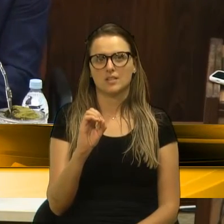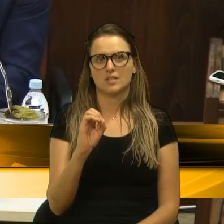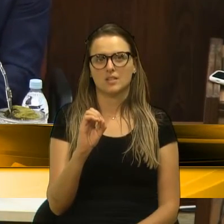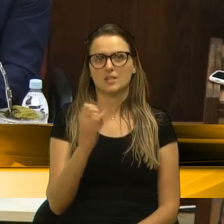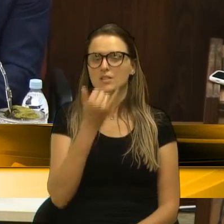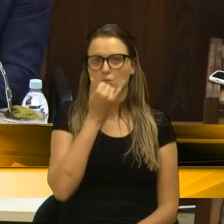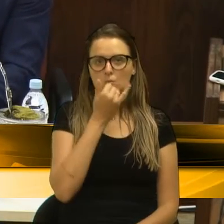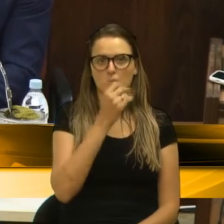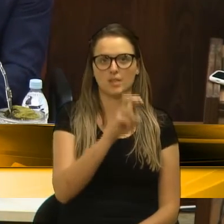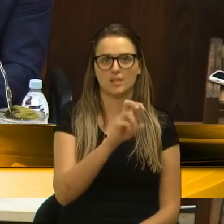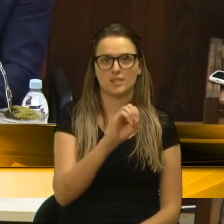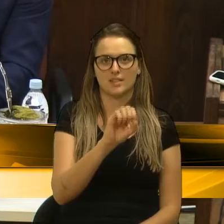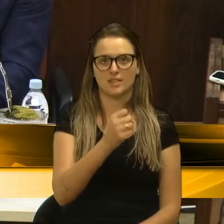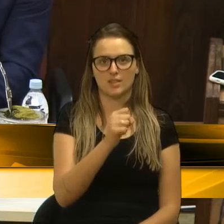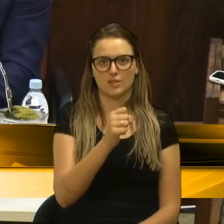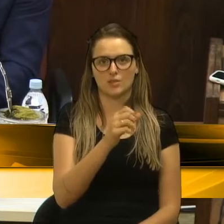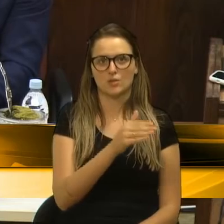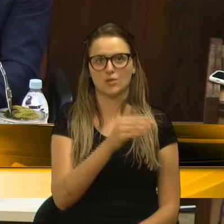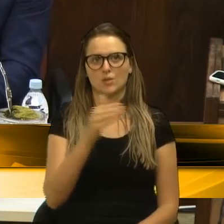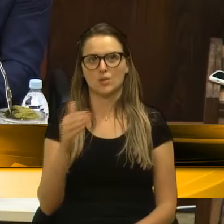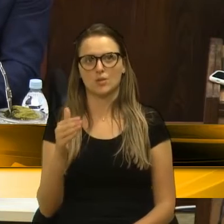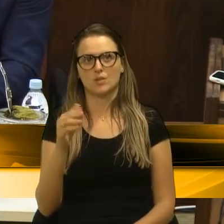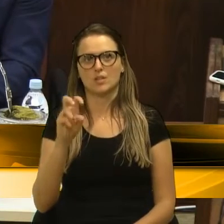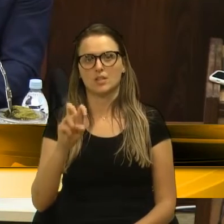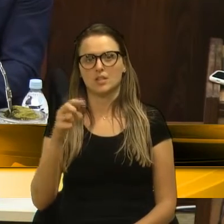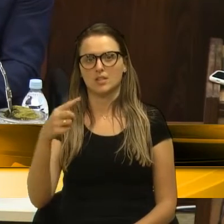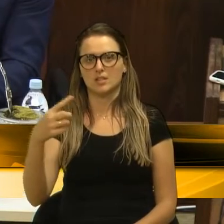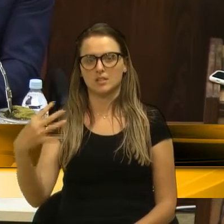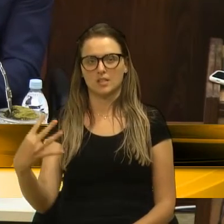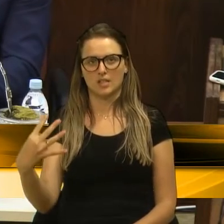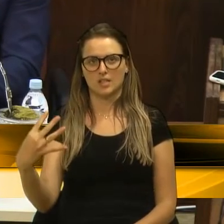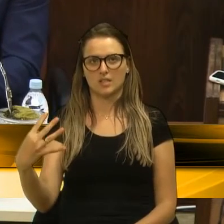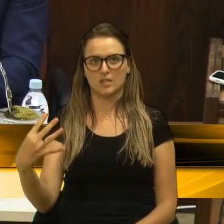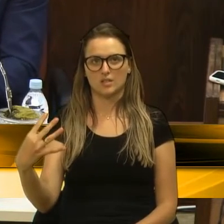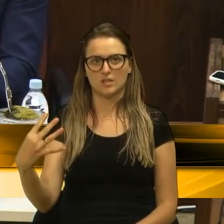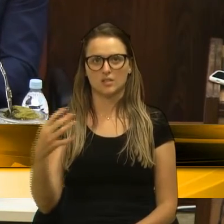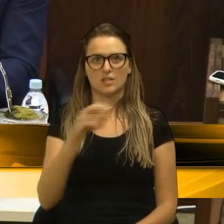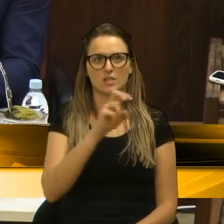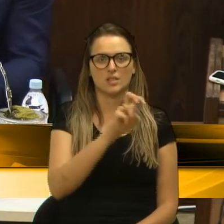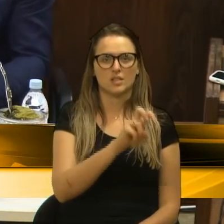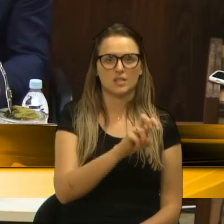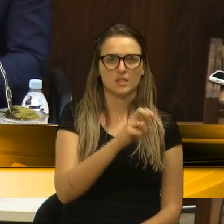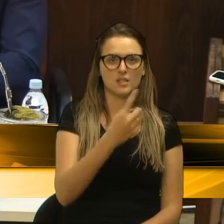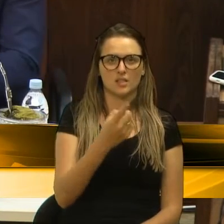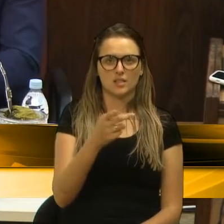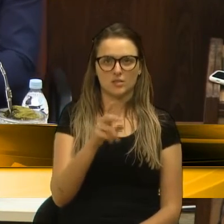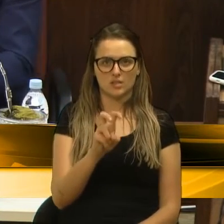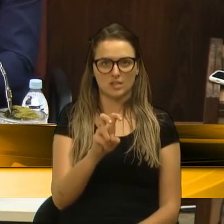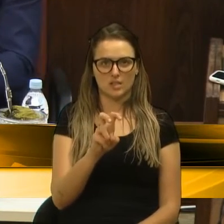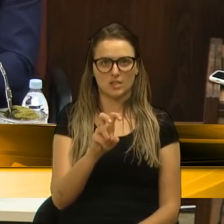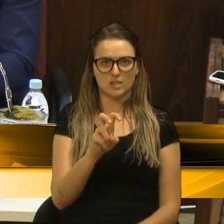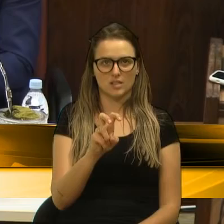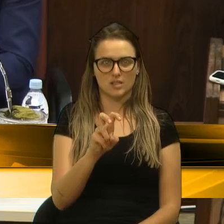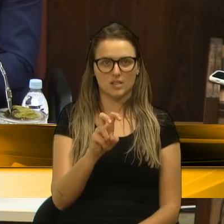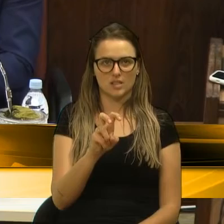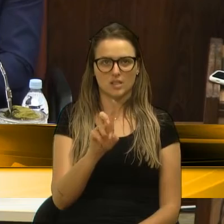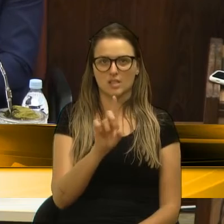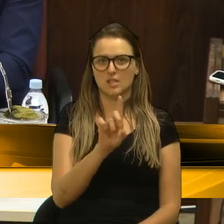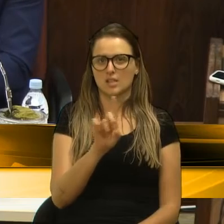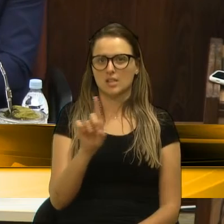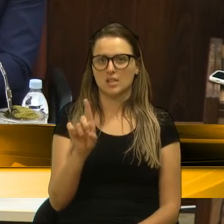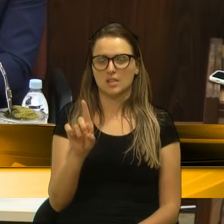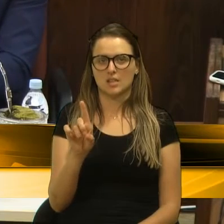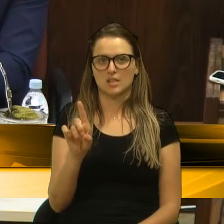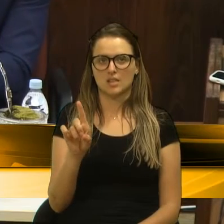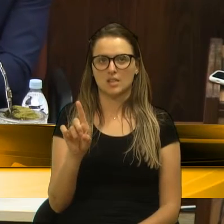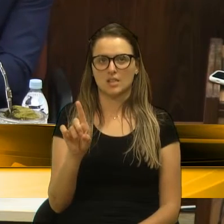508, até 514, com a leitura da peça 515, sendo dispensadas